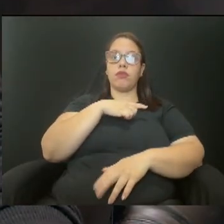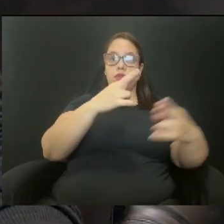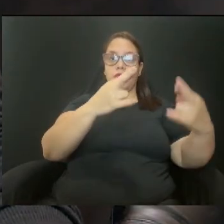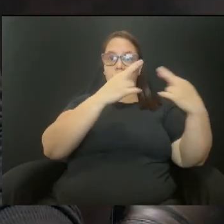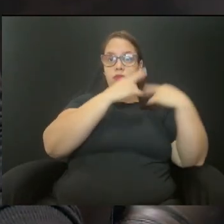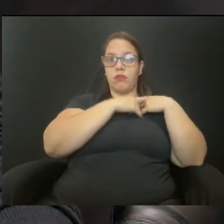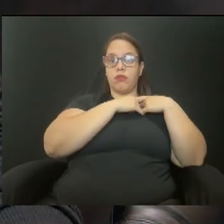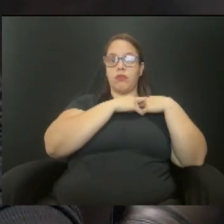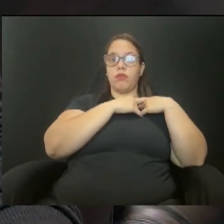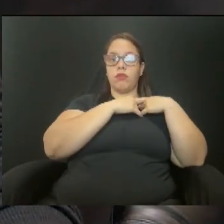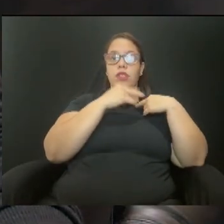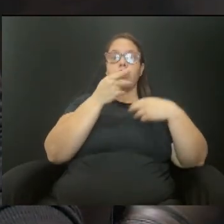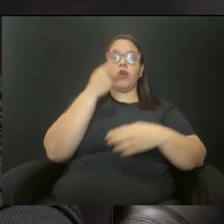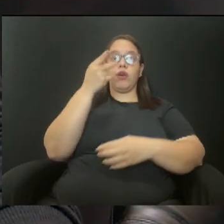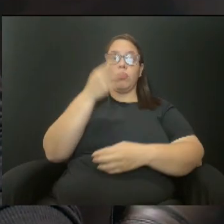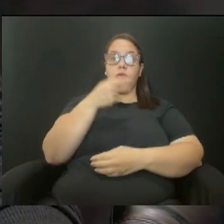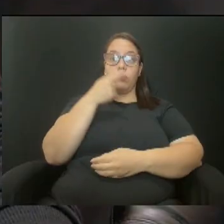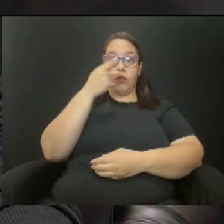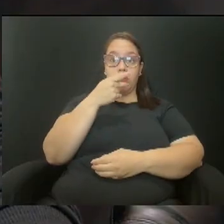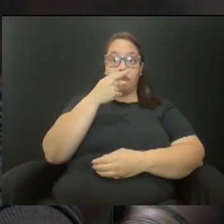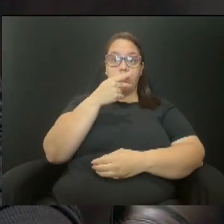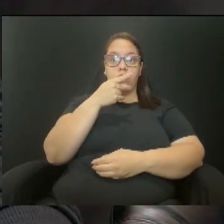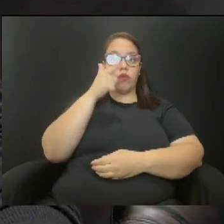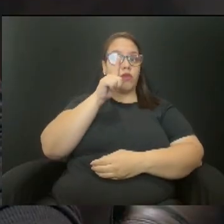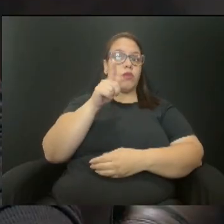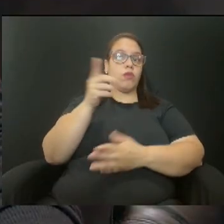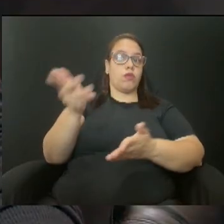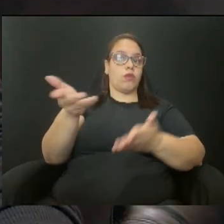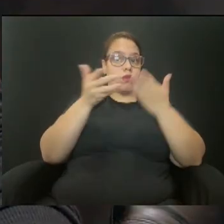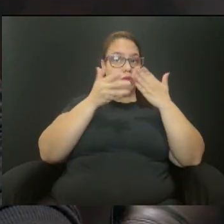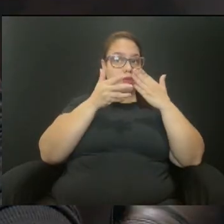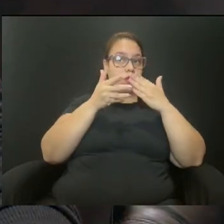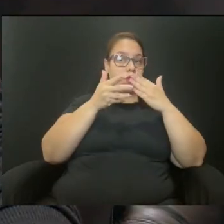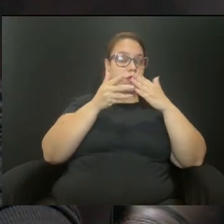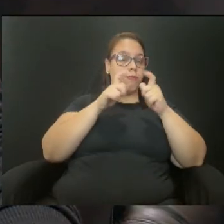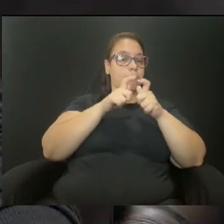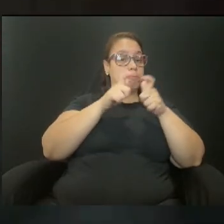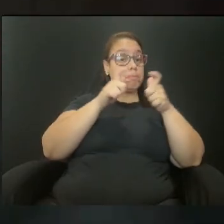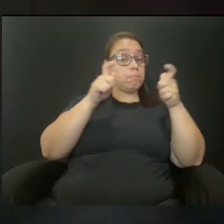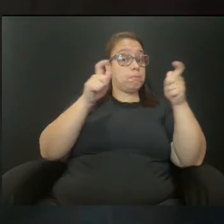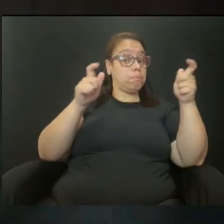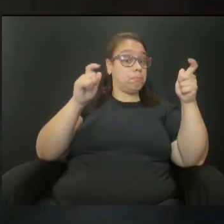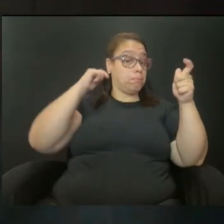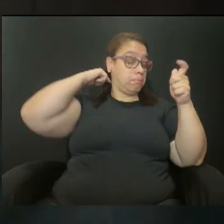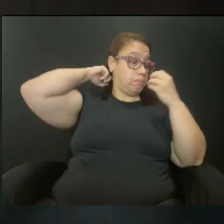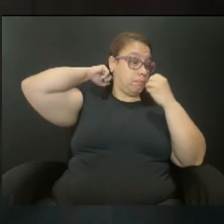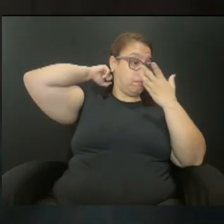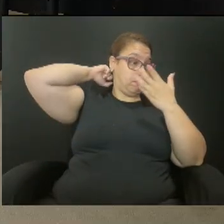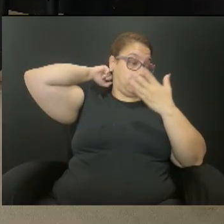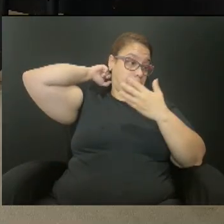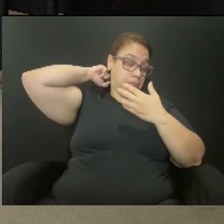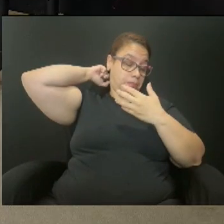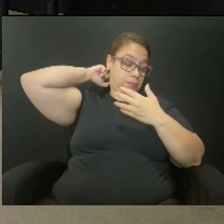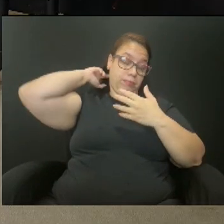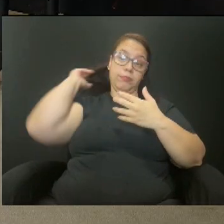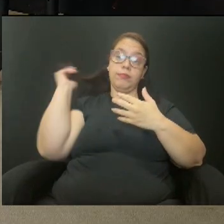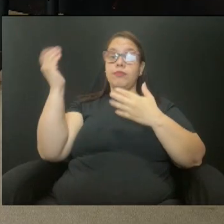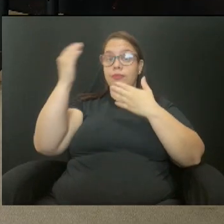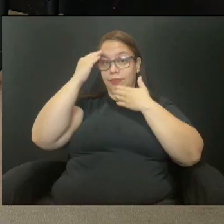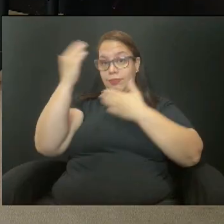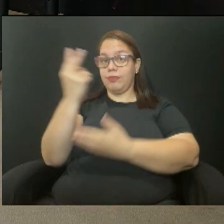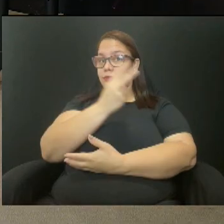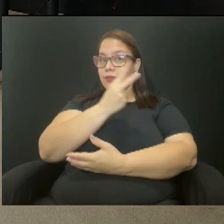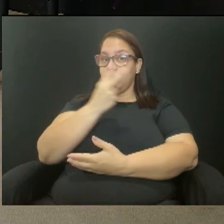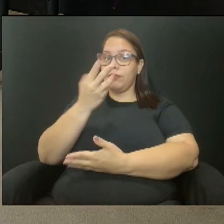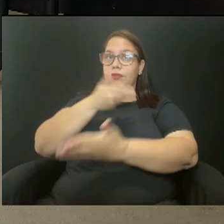falam. Se a gente conseguisse trazer isso para uma esfera maior, seria muito bom. Pessoal, muito obrigada pela participação